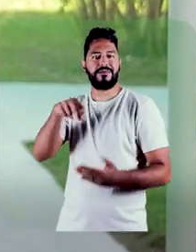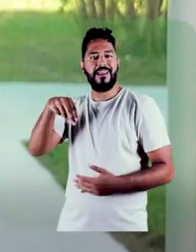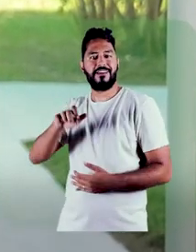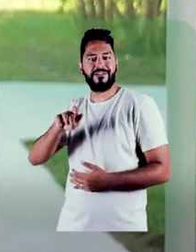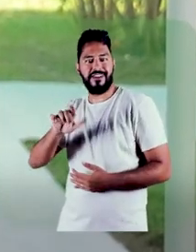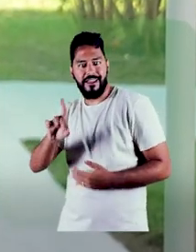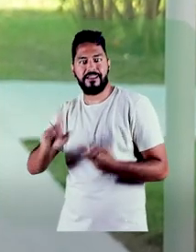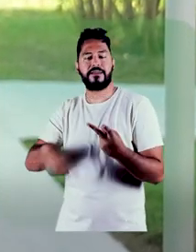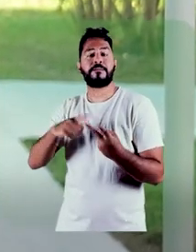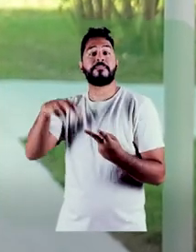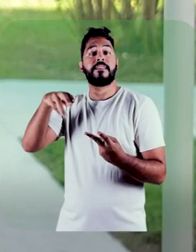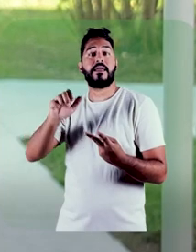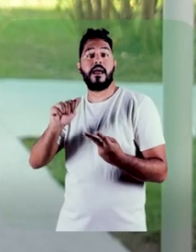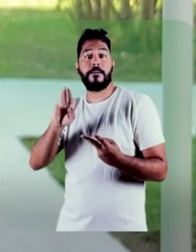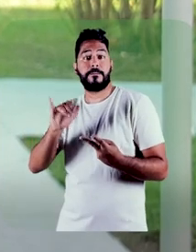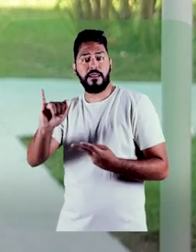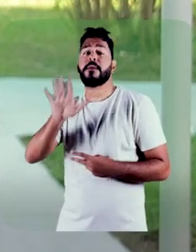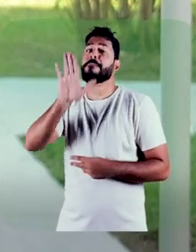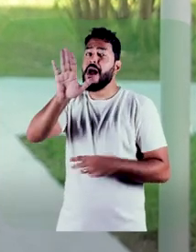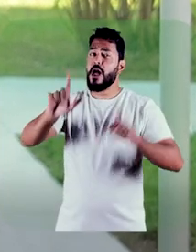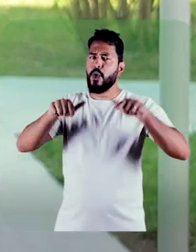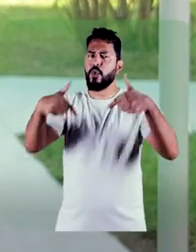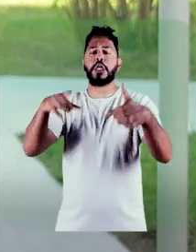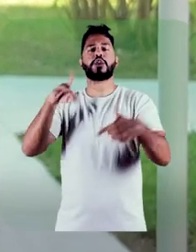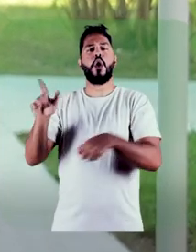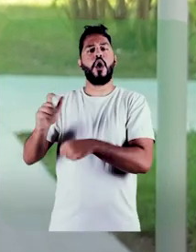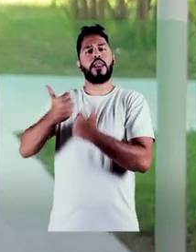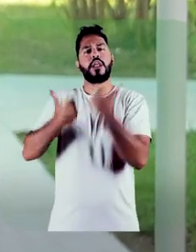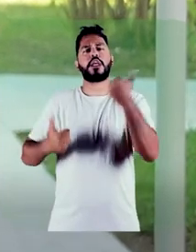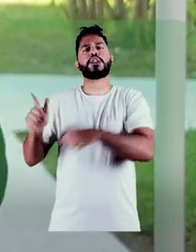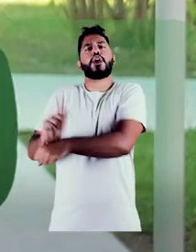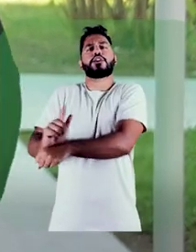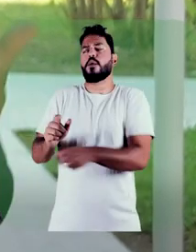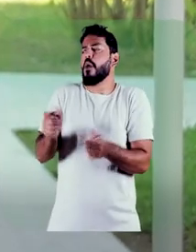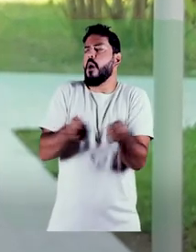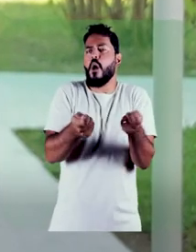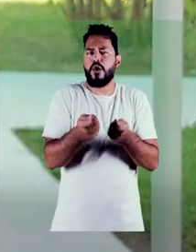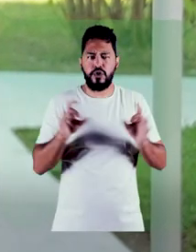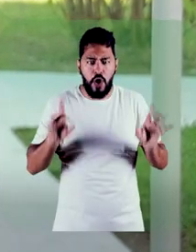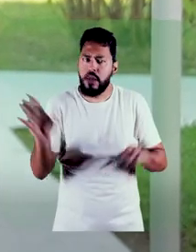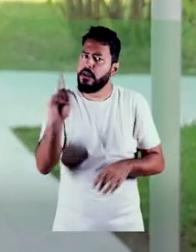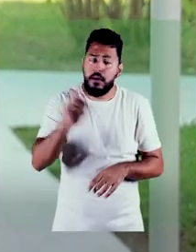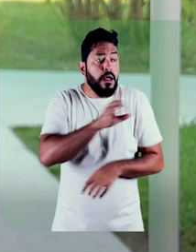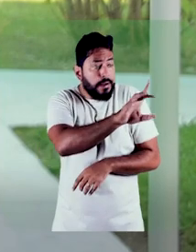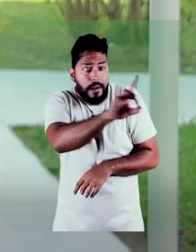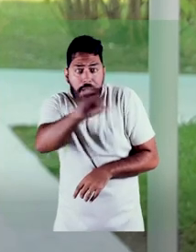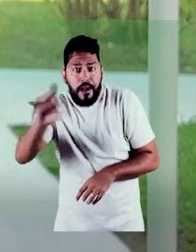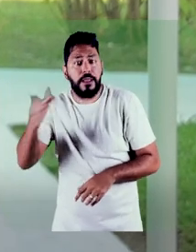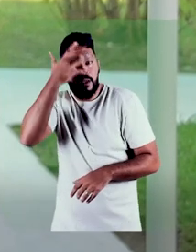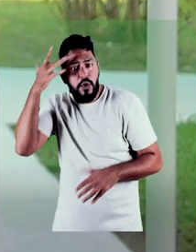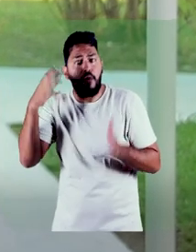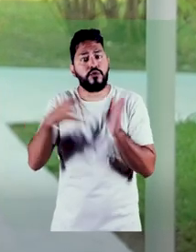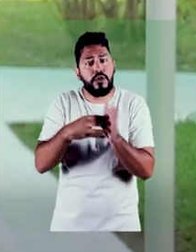dos núcleos de inclusão como o NEGED e o NEABI. Mas essa luta deve ir além das ações de gestão.